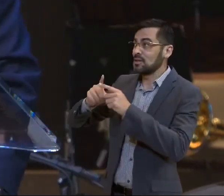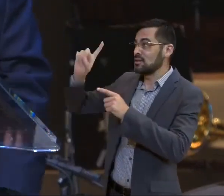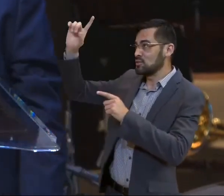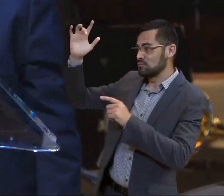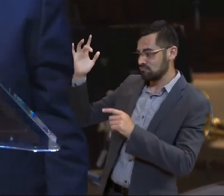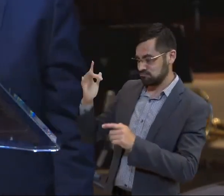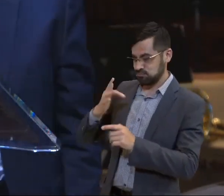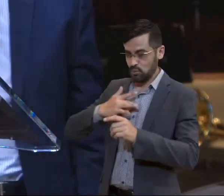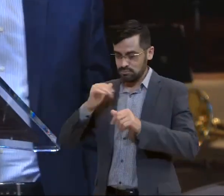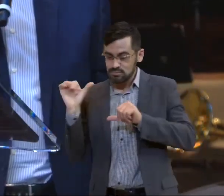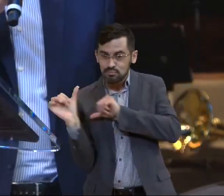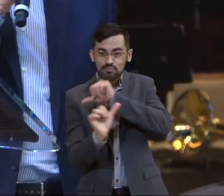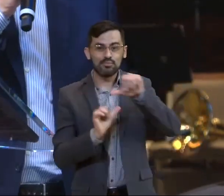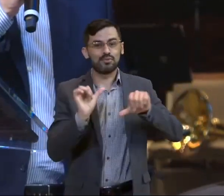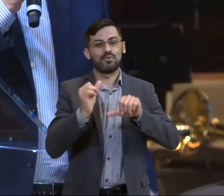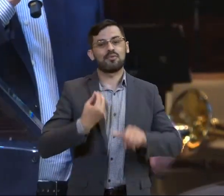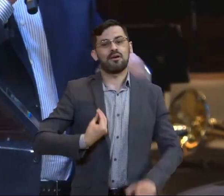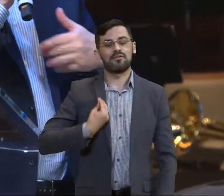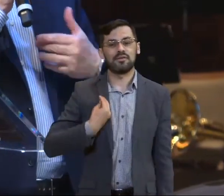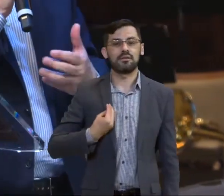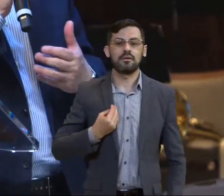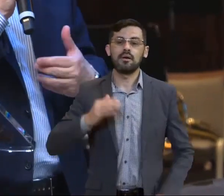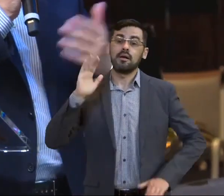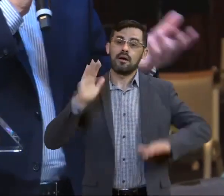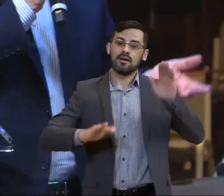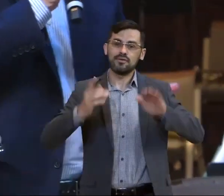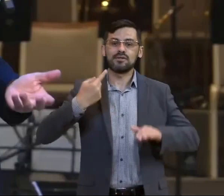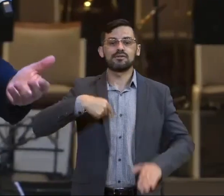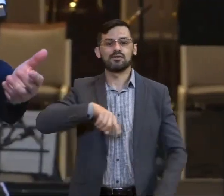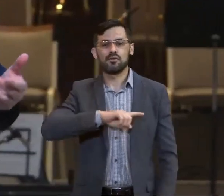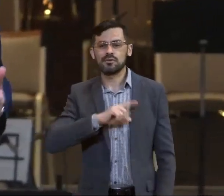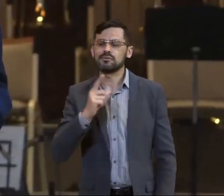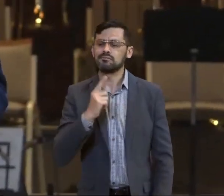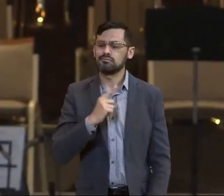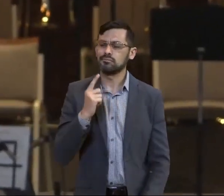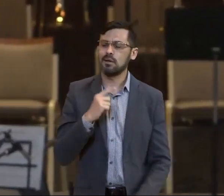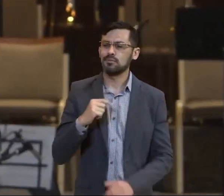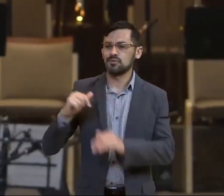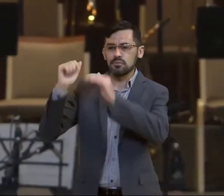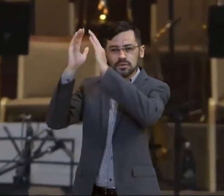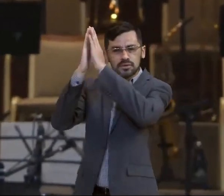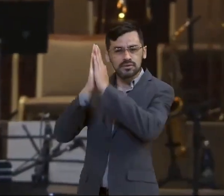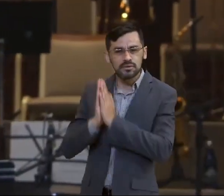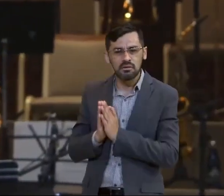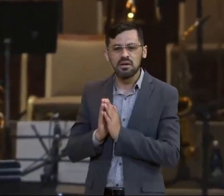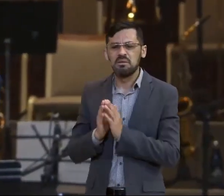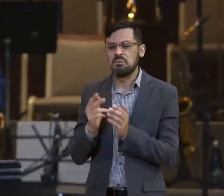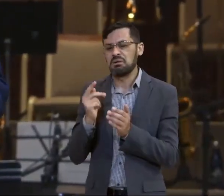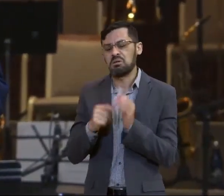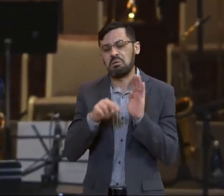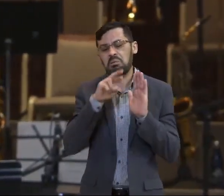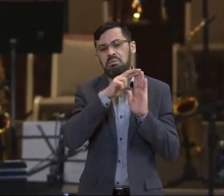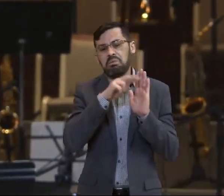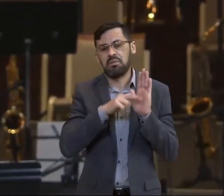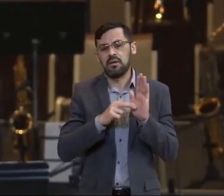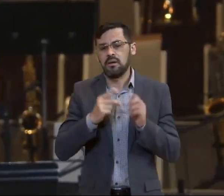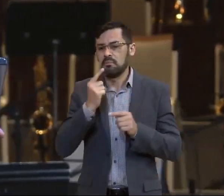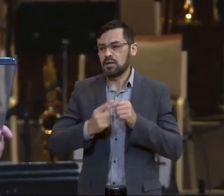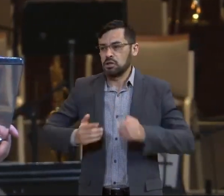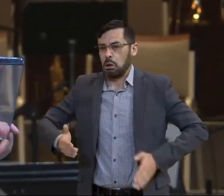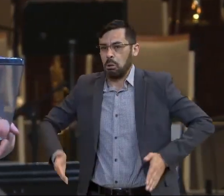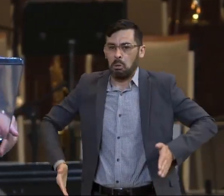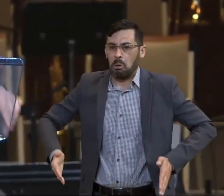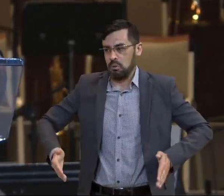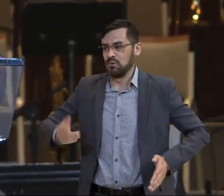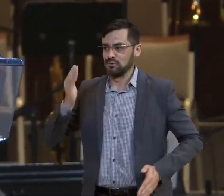sua vida. Às vezes a gente vive um tipo de adoração tremendamente mecânica,